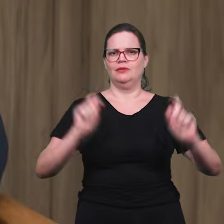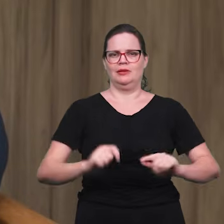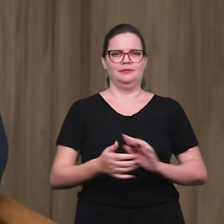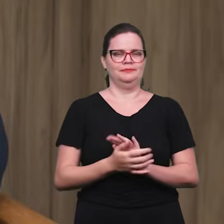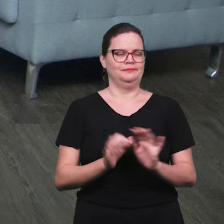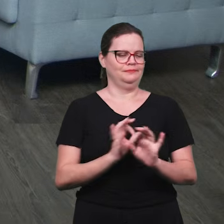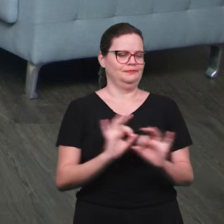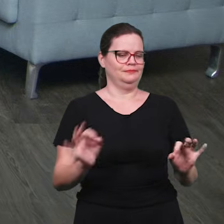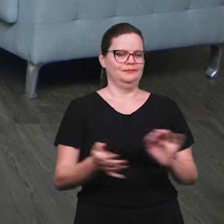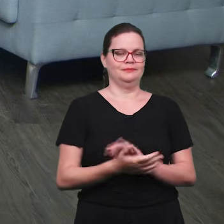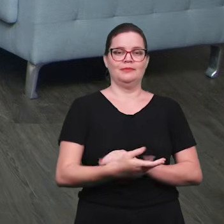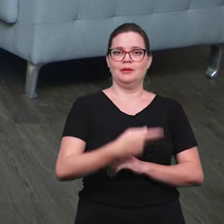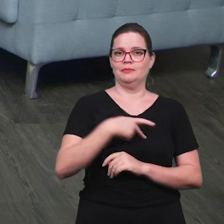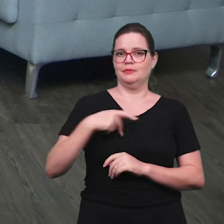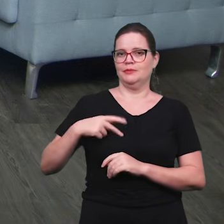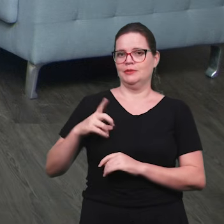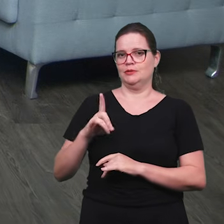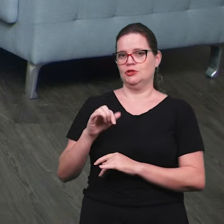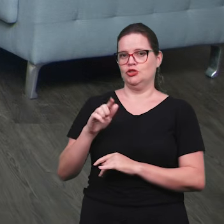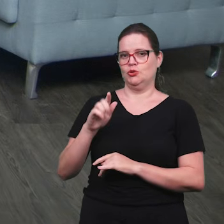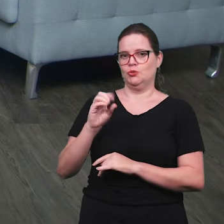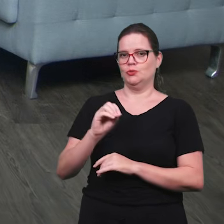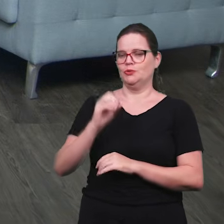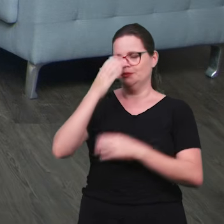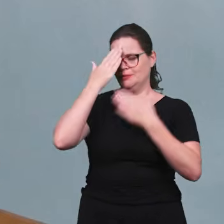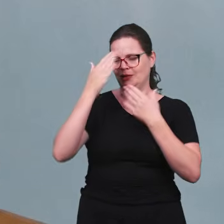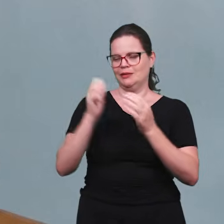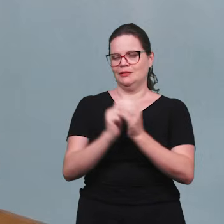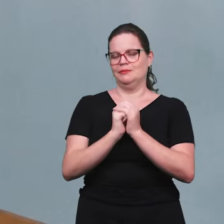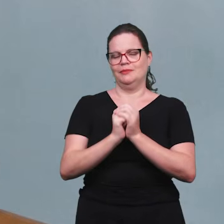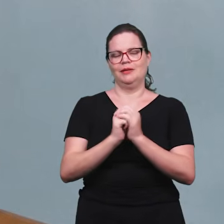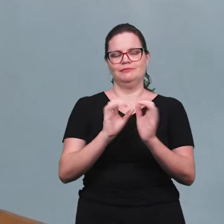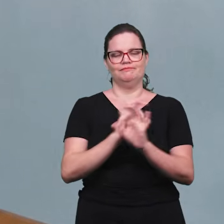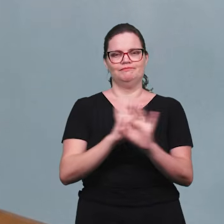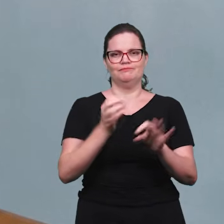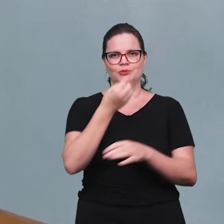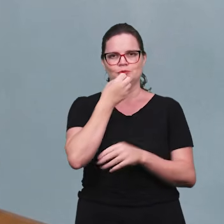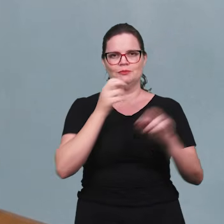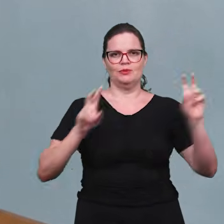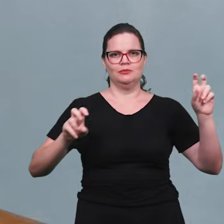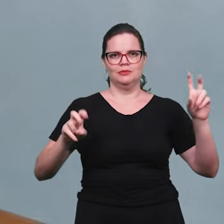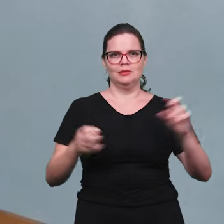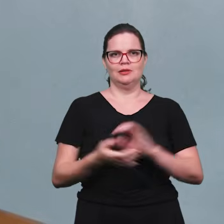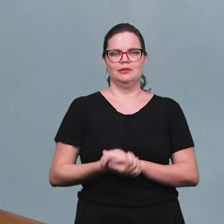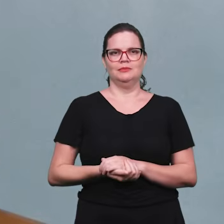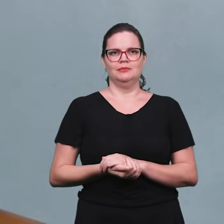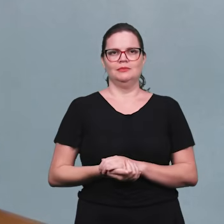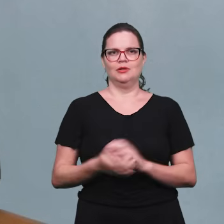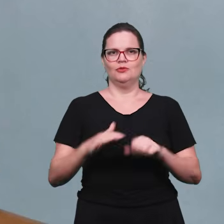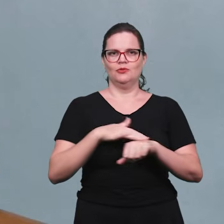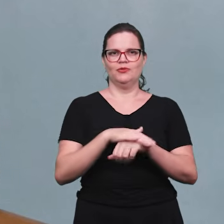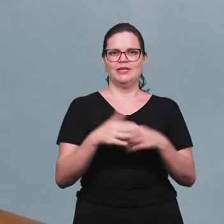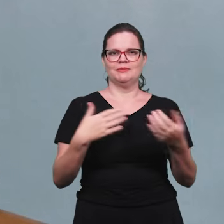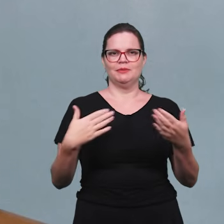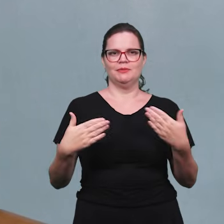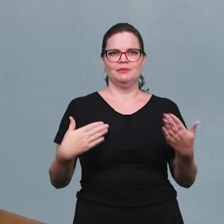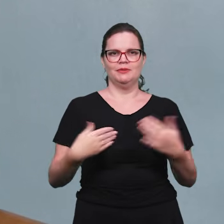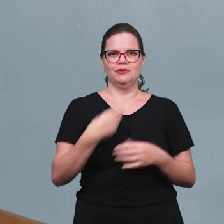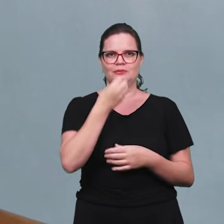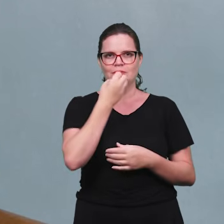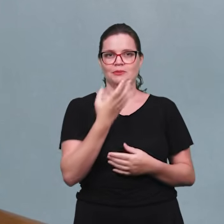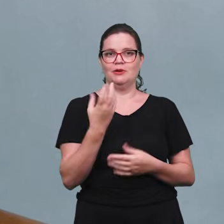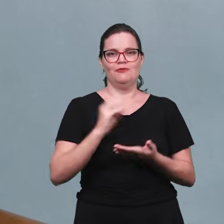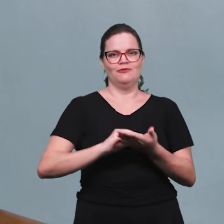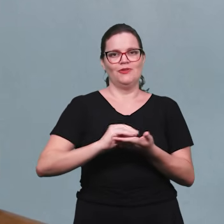disposição. Excelente. Pastor Diogo, muito obrigado. Amém. Pai do Senhor, muito bom o tema, né? A gente discorrendo ele